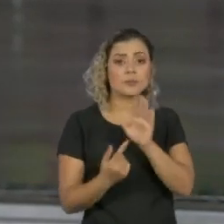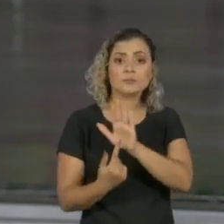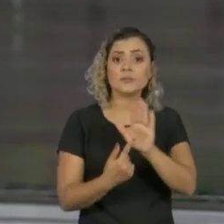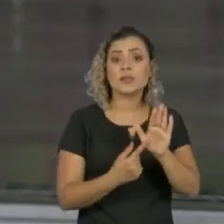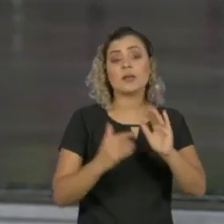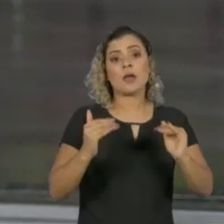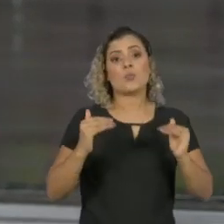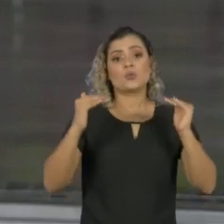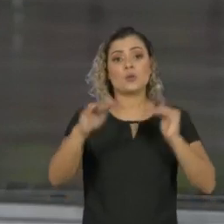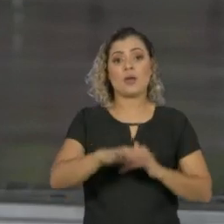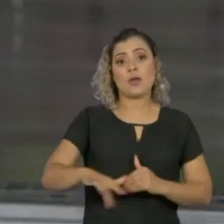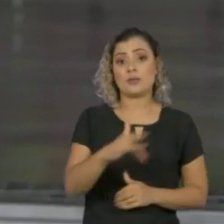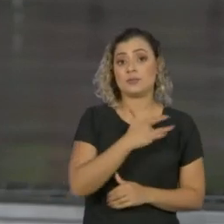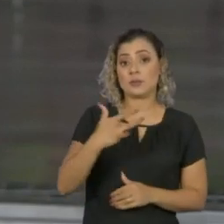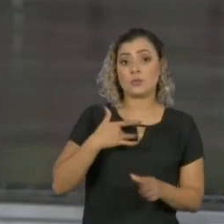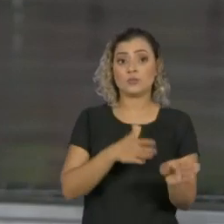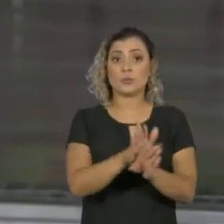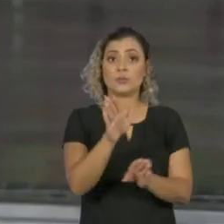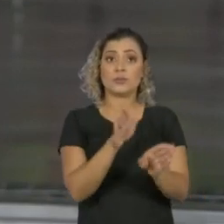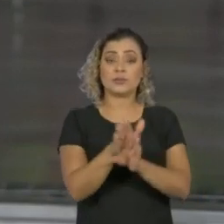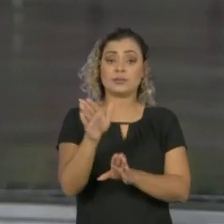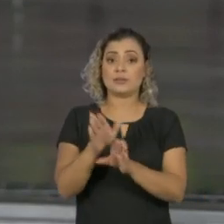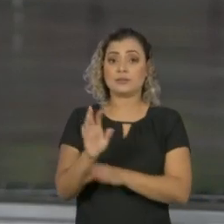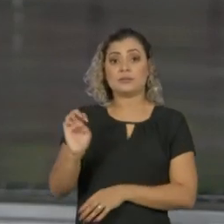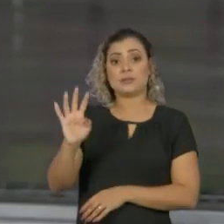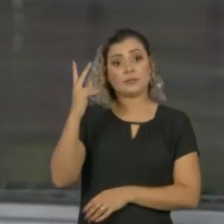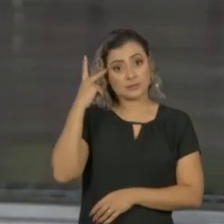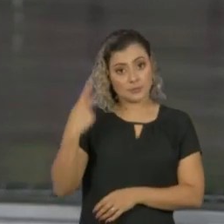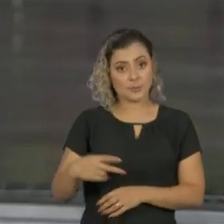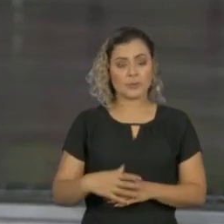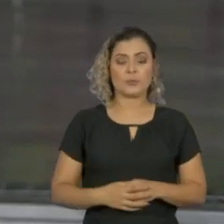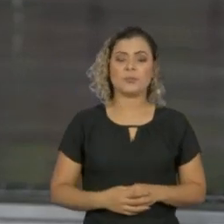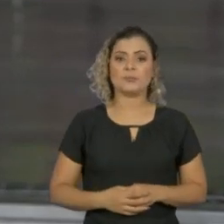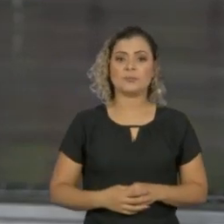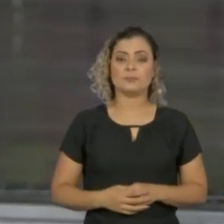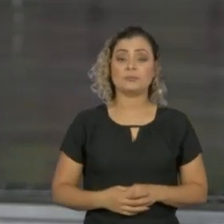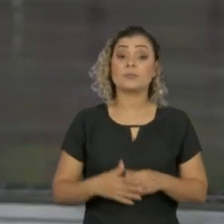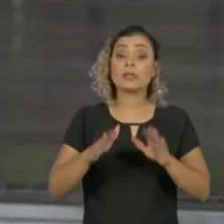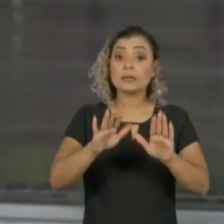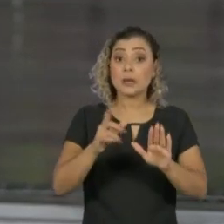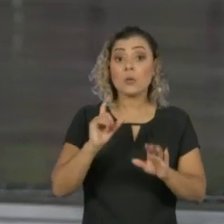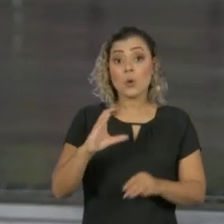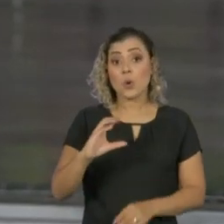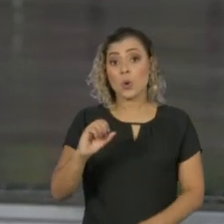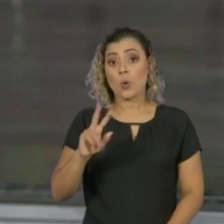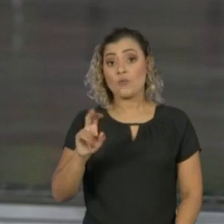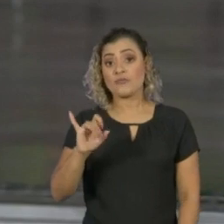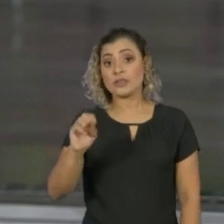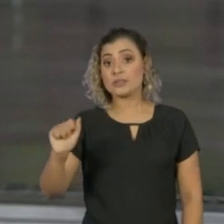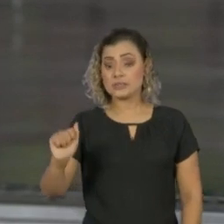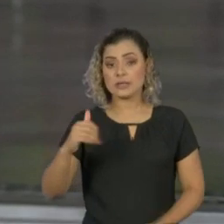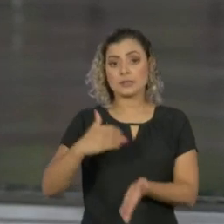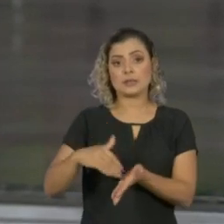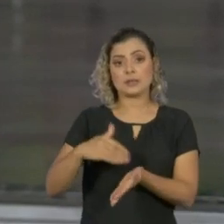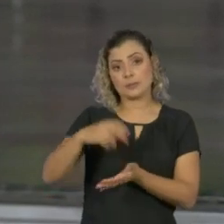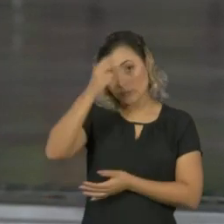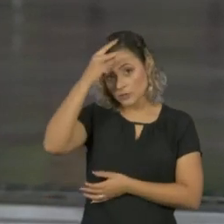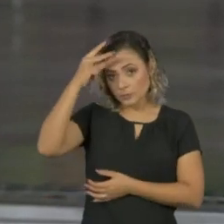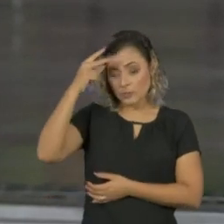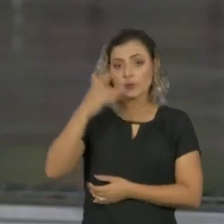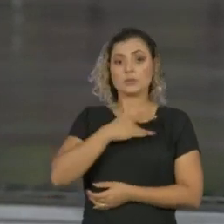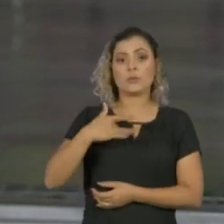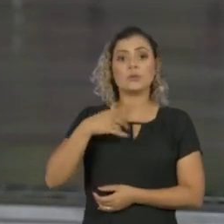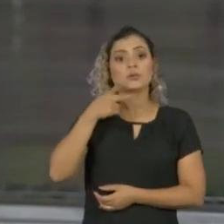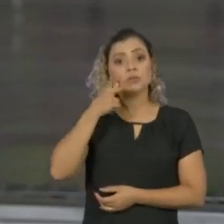as autoridades de saúde do estado de São Paulo. Fizemos duas investigações, uma da Covisa, da Secretaria Municipal de Saúde,